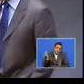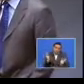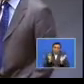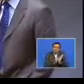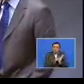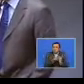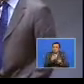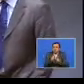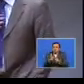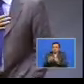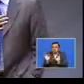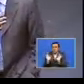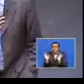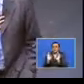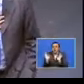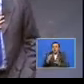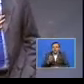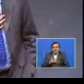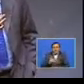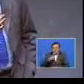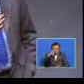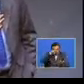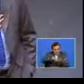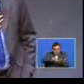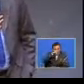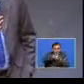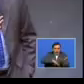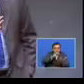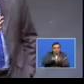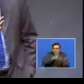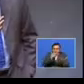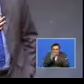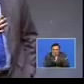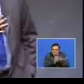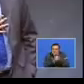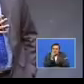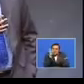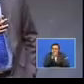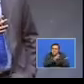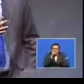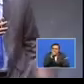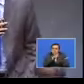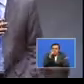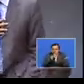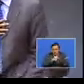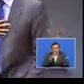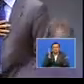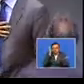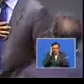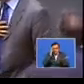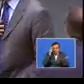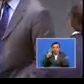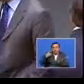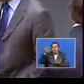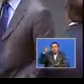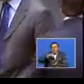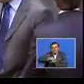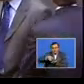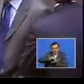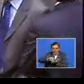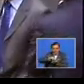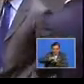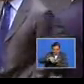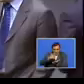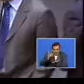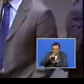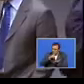problema nenhum. Eu não leio, porque é uma revista mentirosa. Aliás, eu sofri na pele, quando fui secretário, matérias